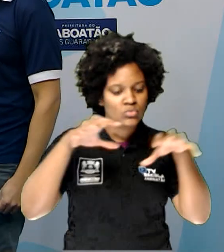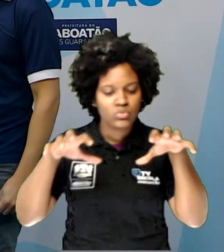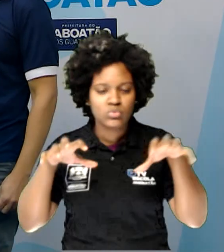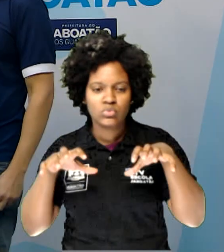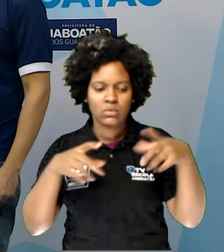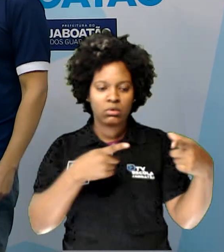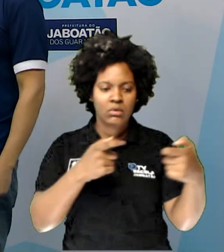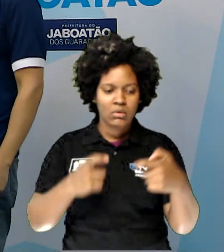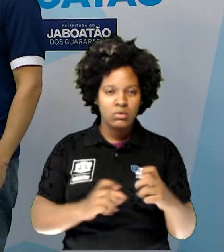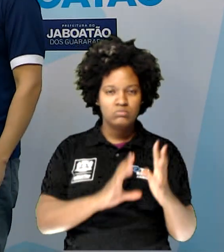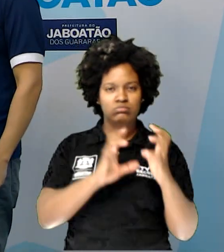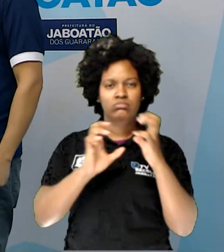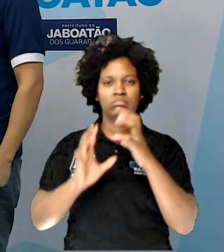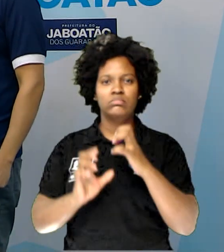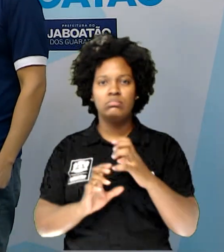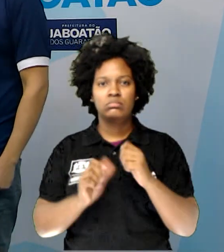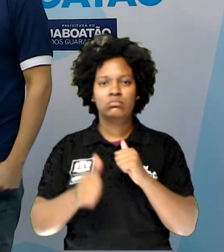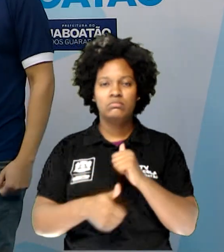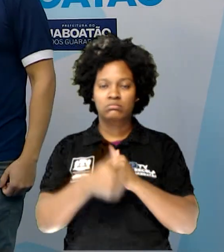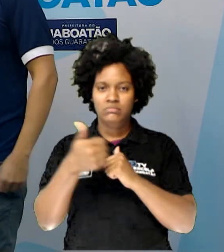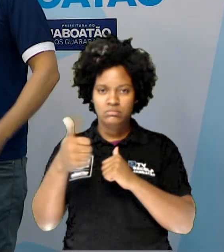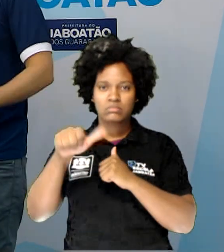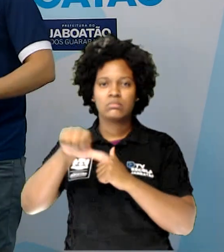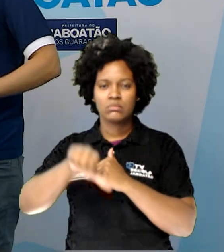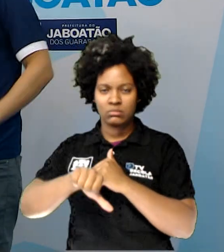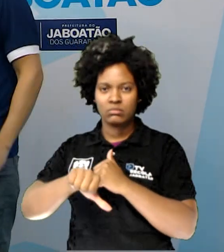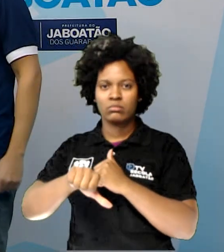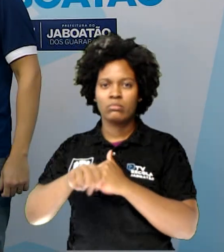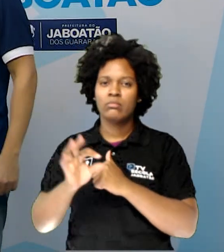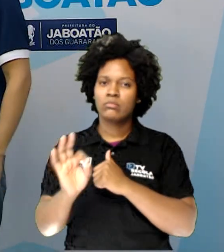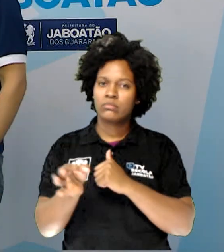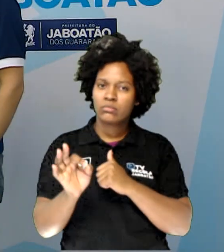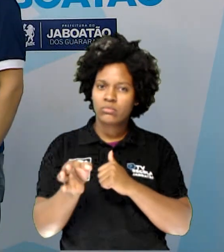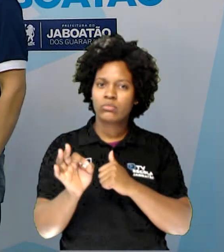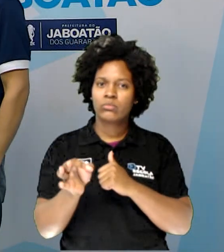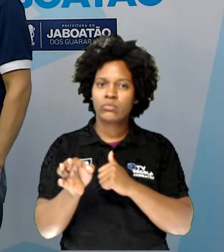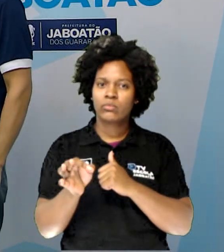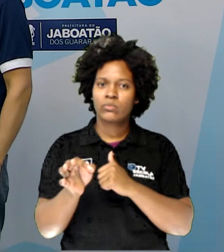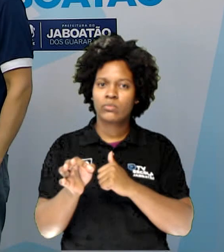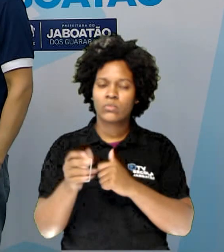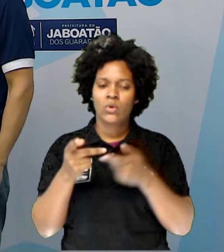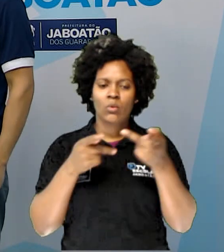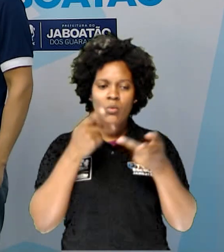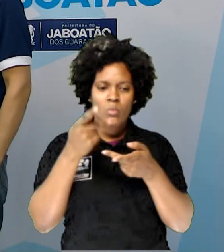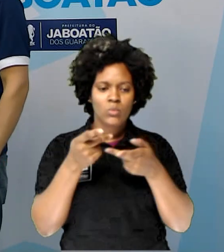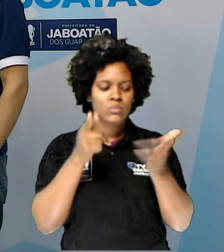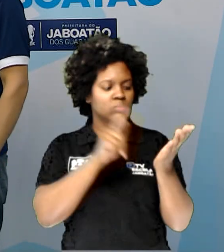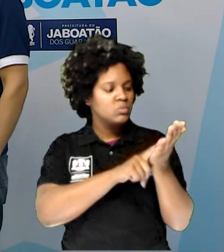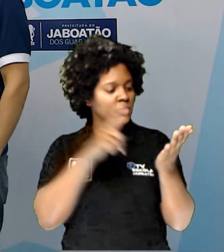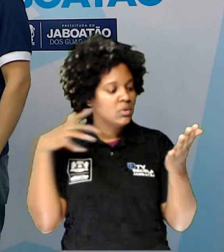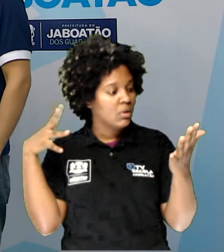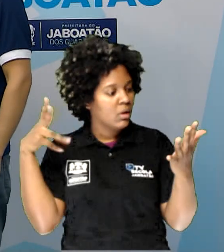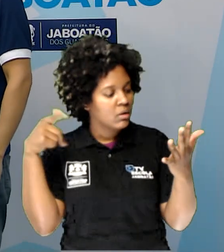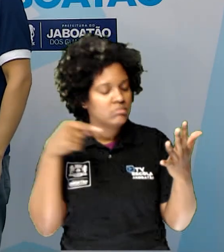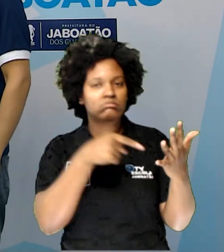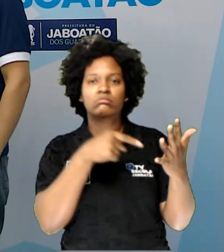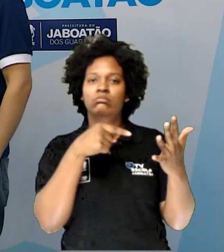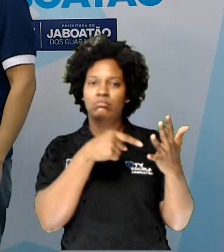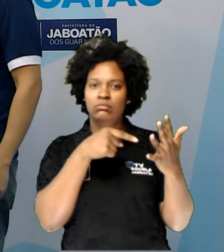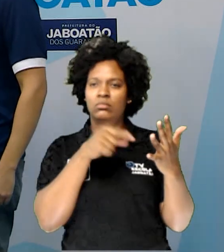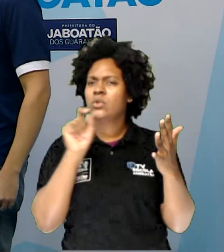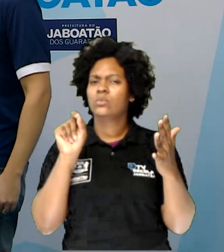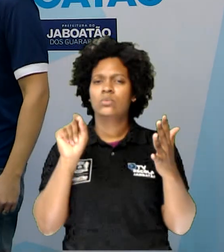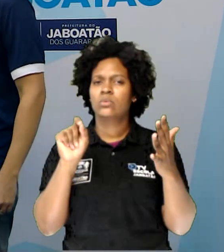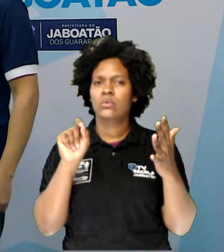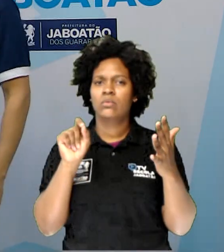e batalhas épicas entre o bem e o mal. Com certeza, na hora em que ele fala, o livro tem tudo isso, isso o quê,